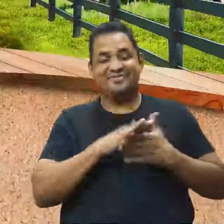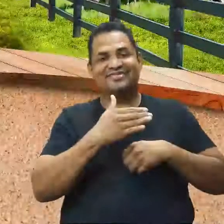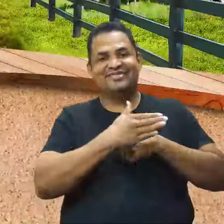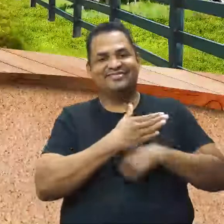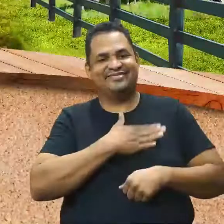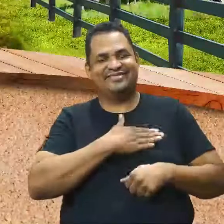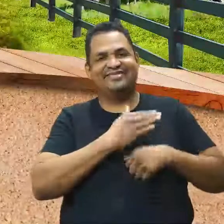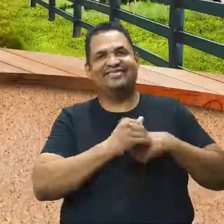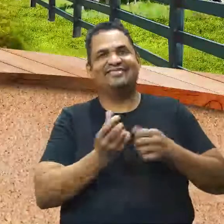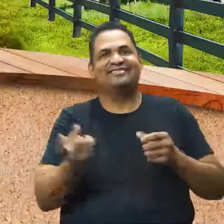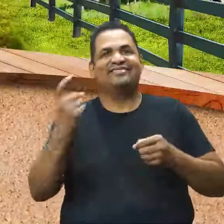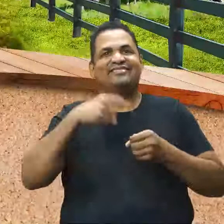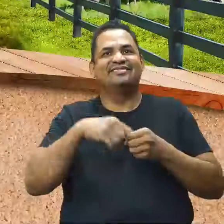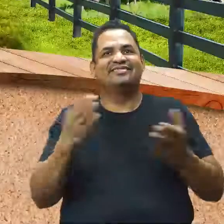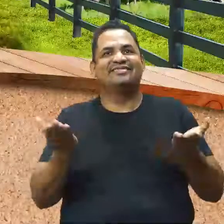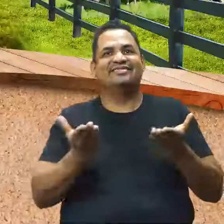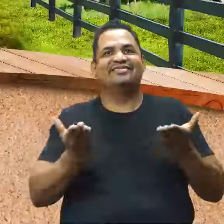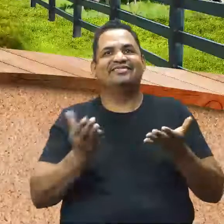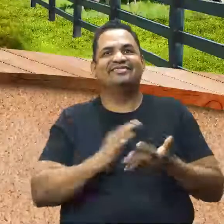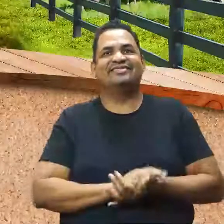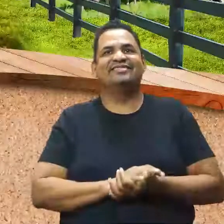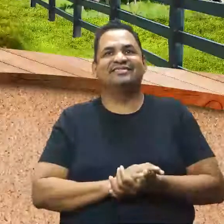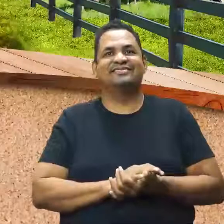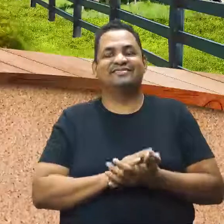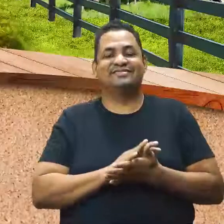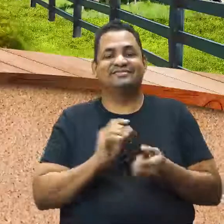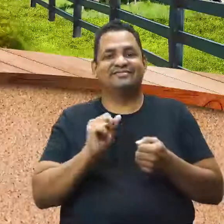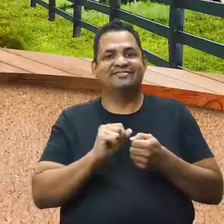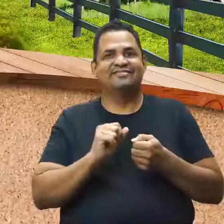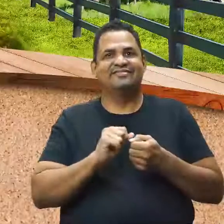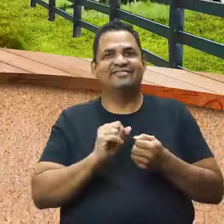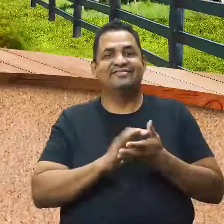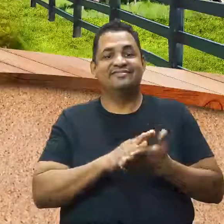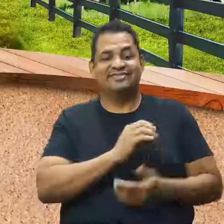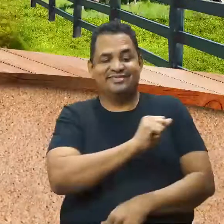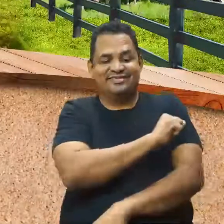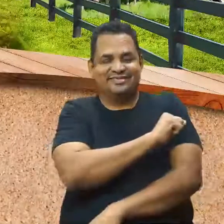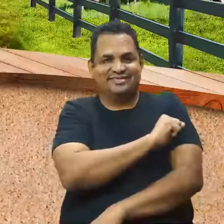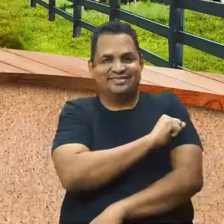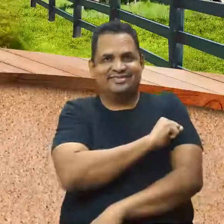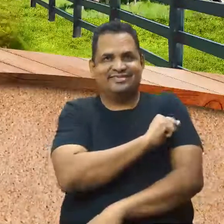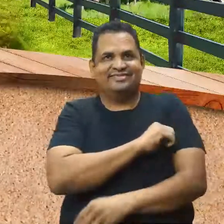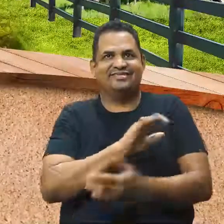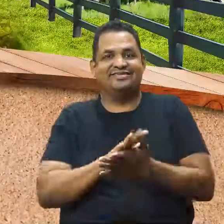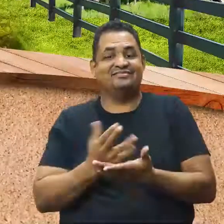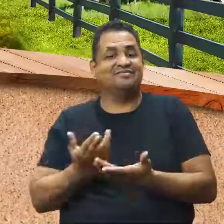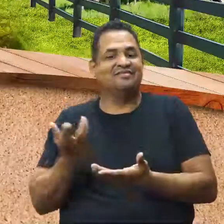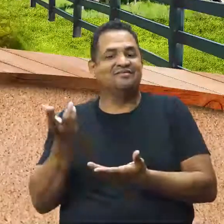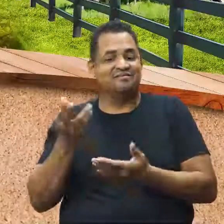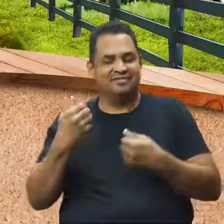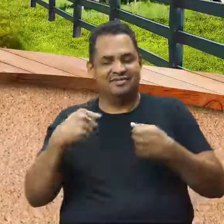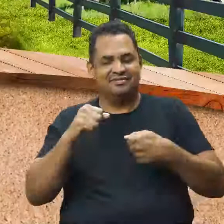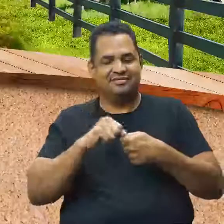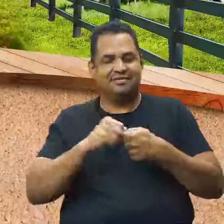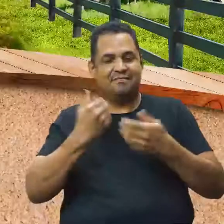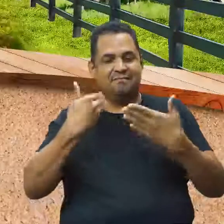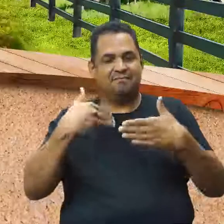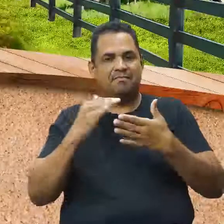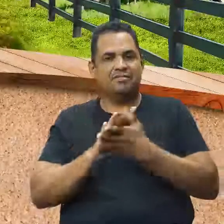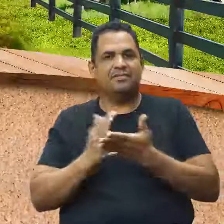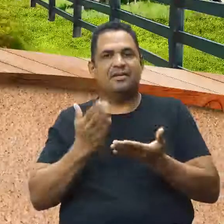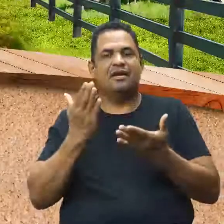queridos, estamos de volta e hoje é para aquela galerinha, aquele que ficou de recuperação, vai ser a nossa aula